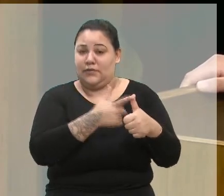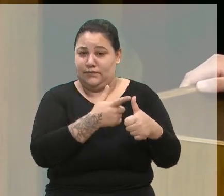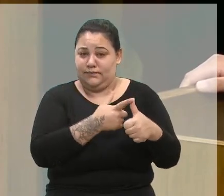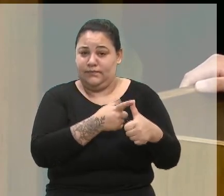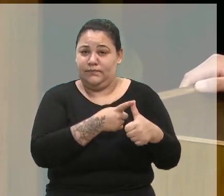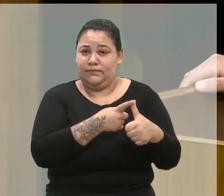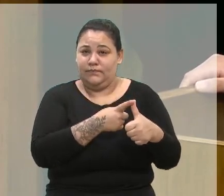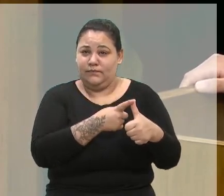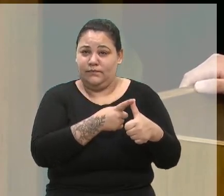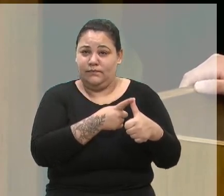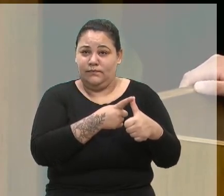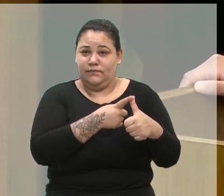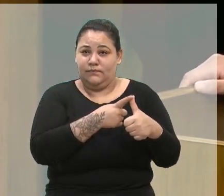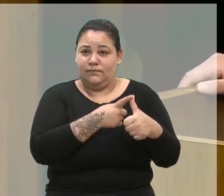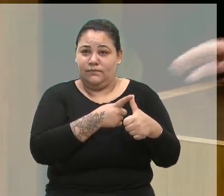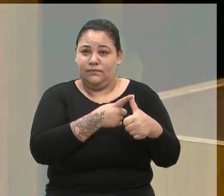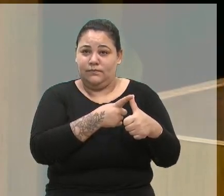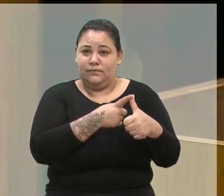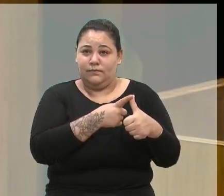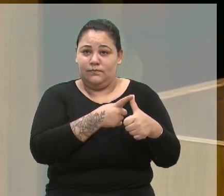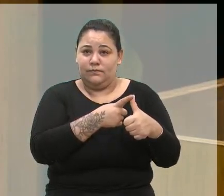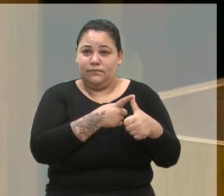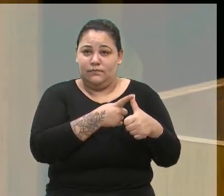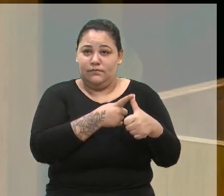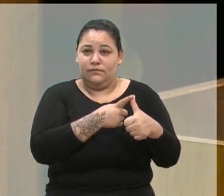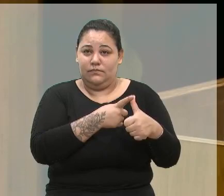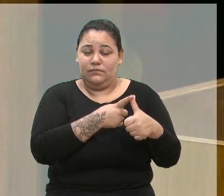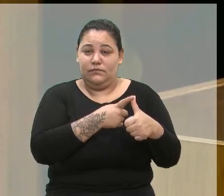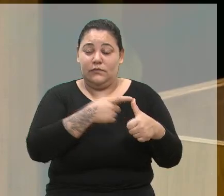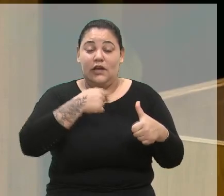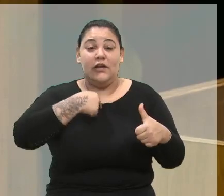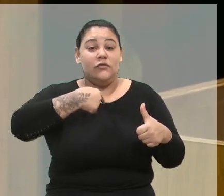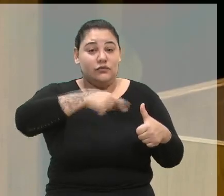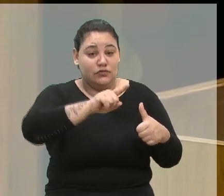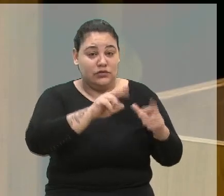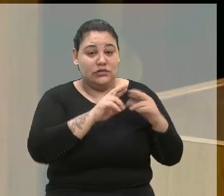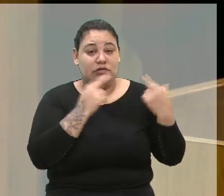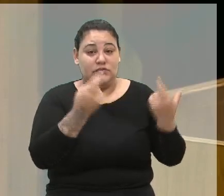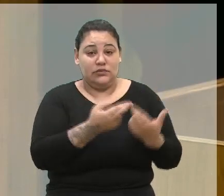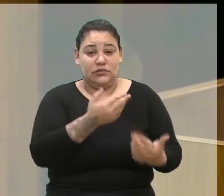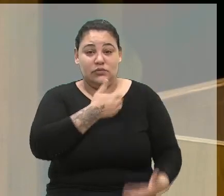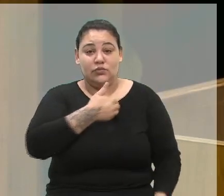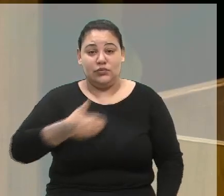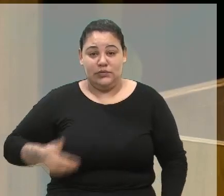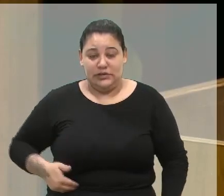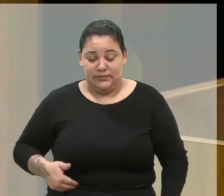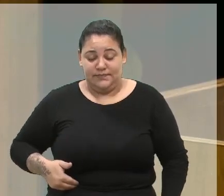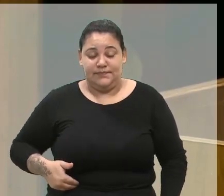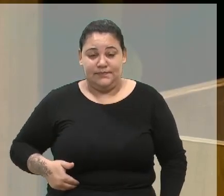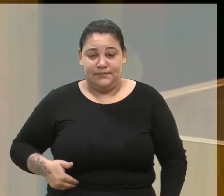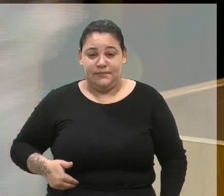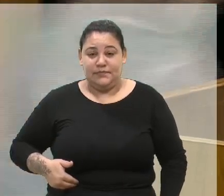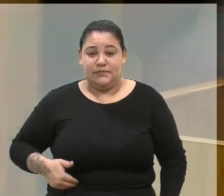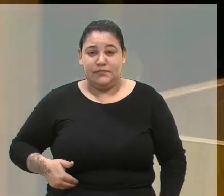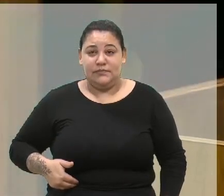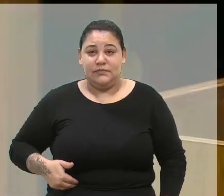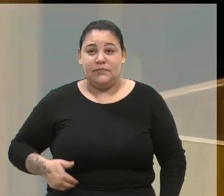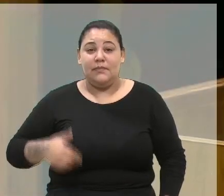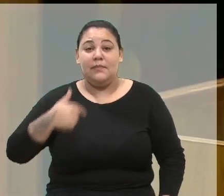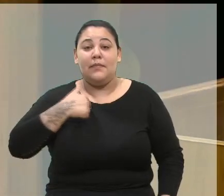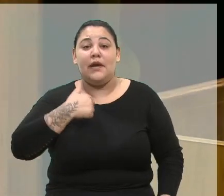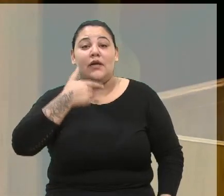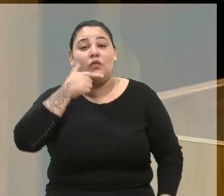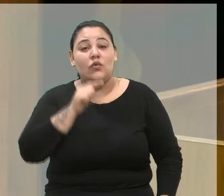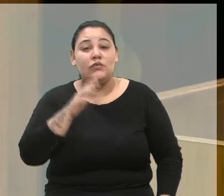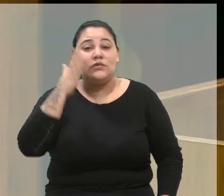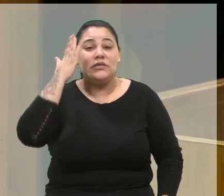eu quero dizer que eu fui até a audiência pública para poder me apropriar mais